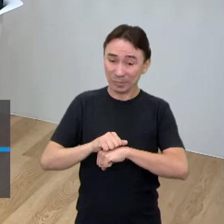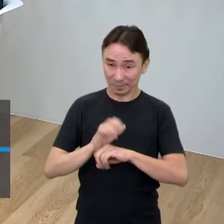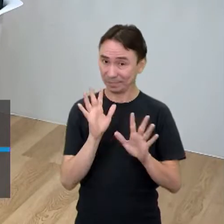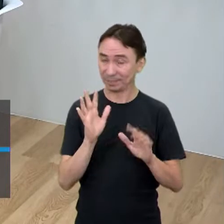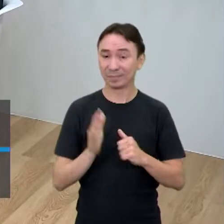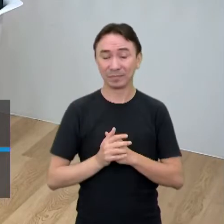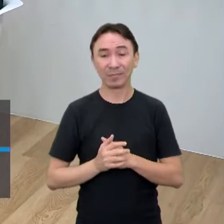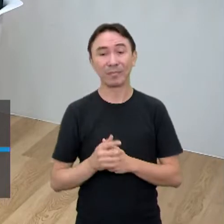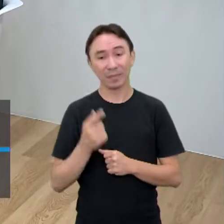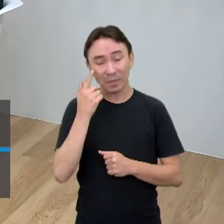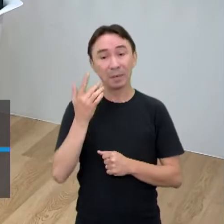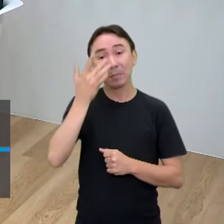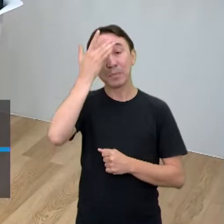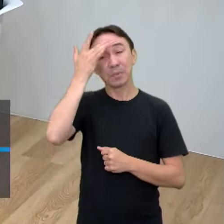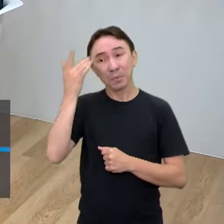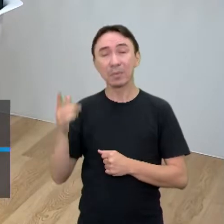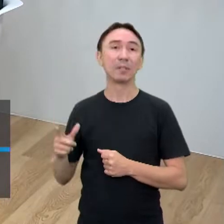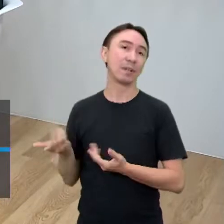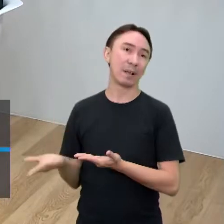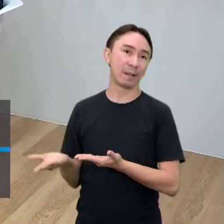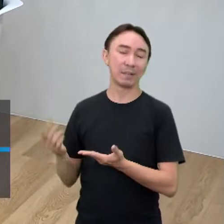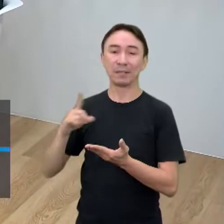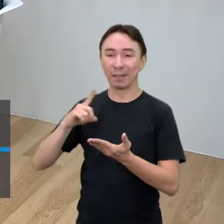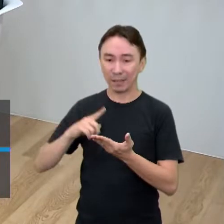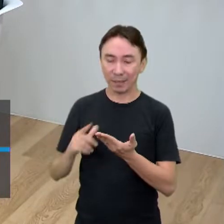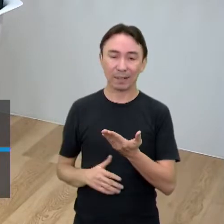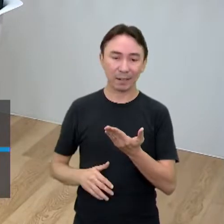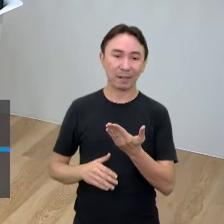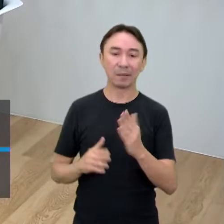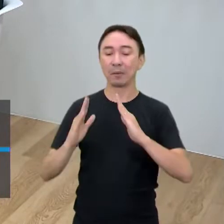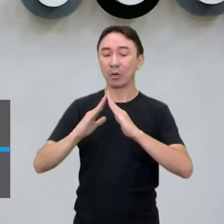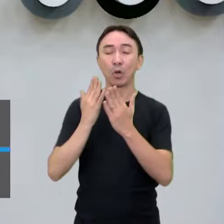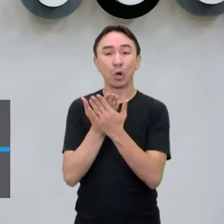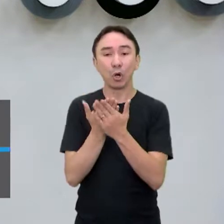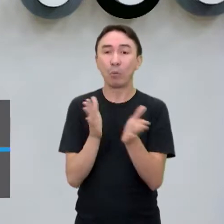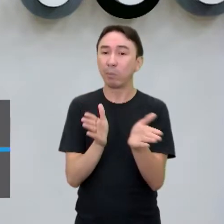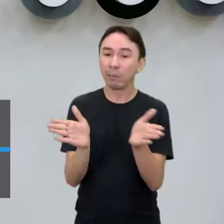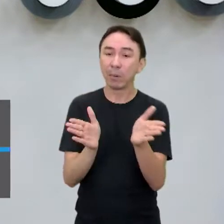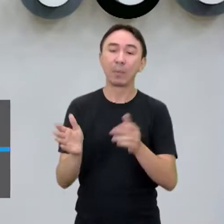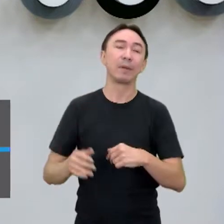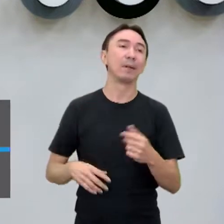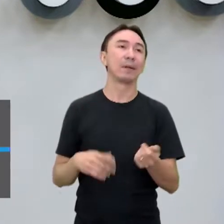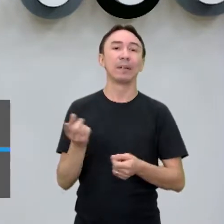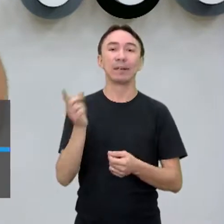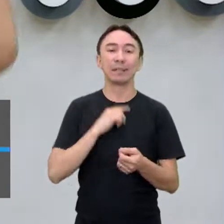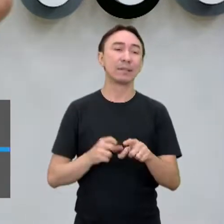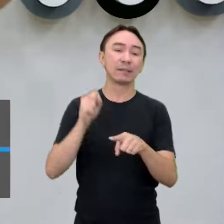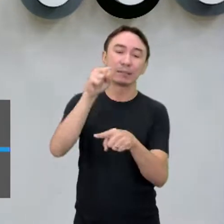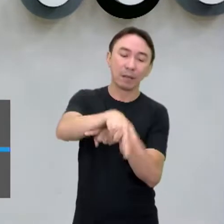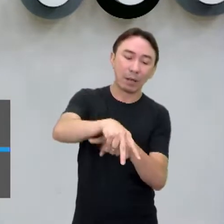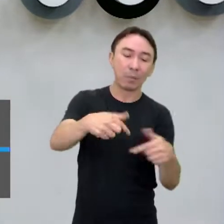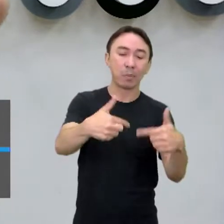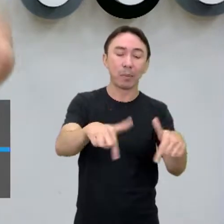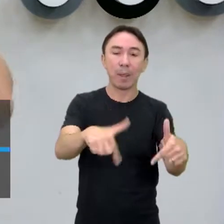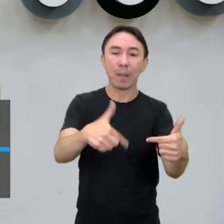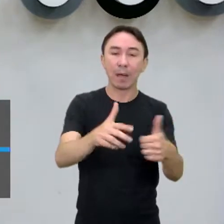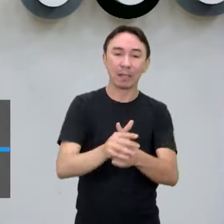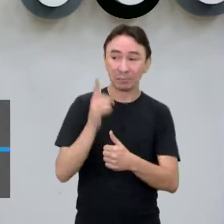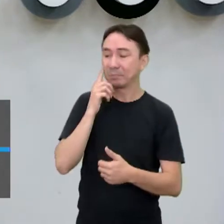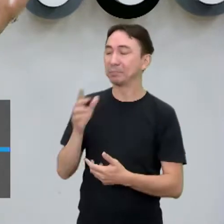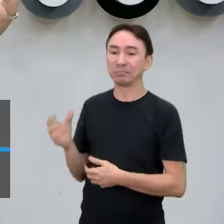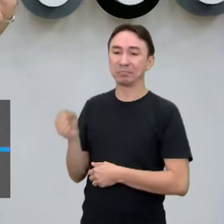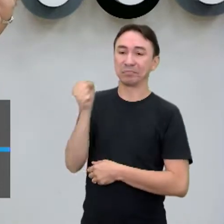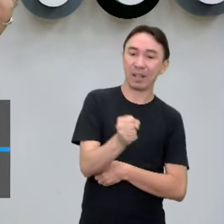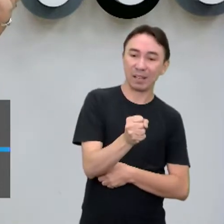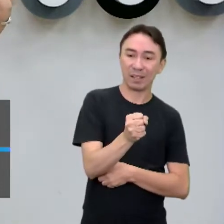Até quando essas pessoas têm acesso à escola? Até que ponto essas pessoas são contratadas? Quando a gente fala de racismo, mas racismo, as pessoas